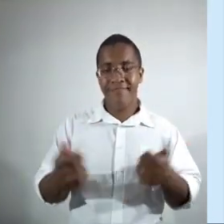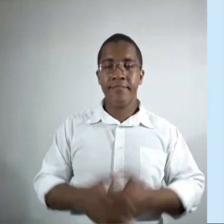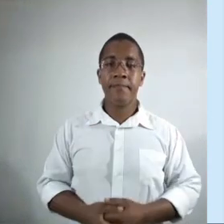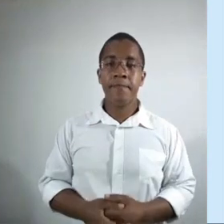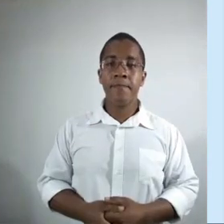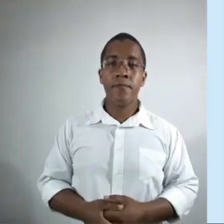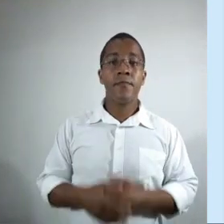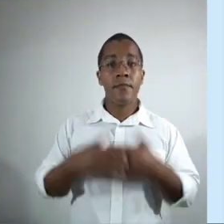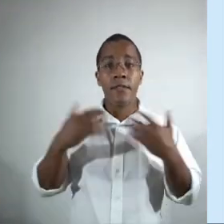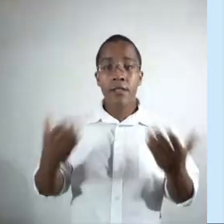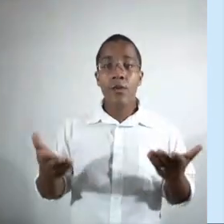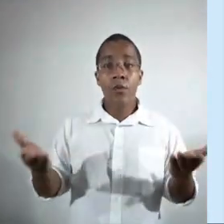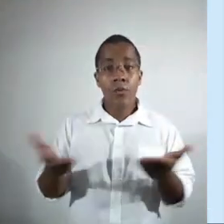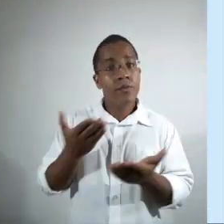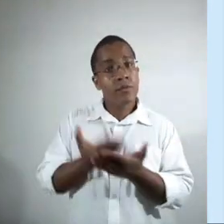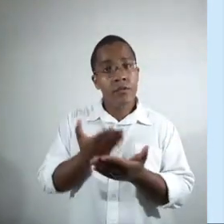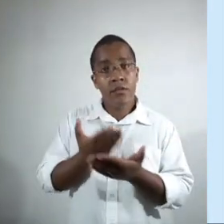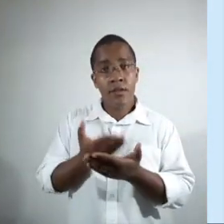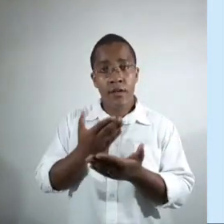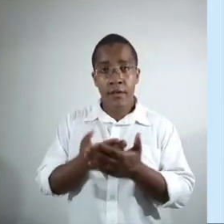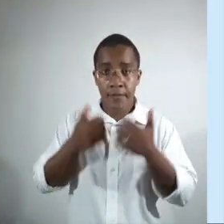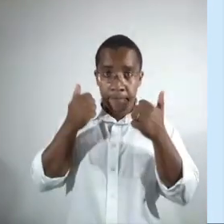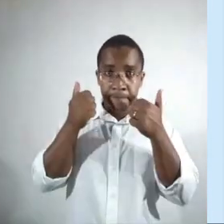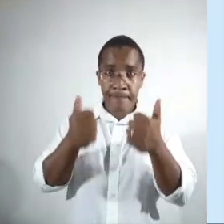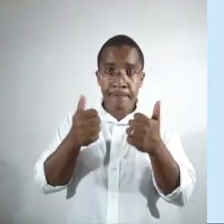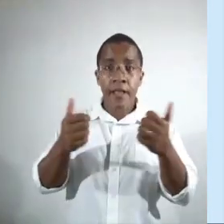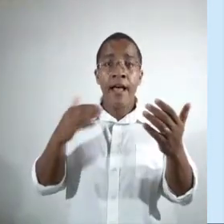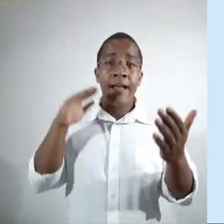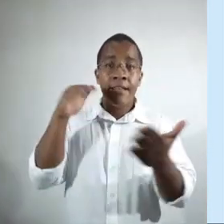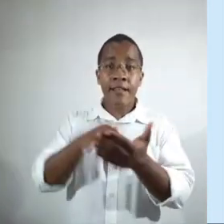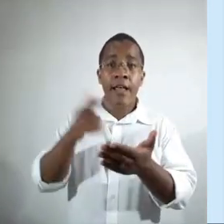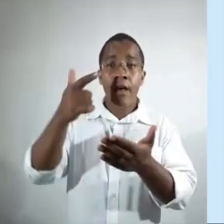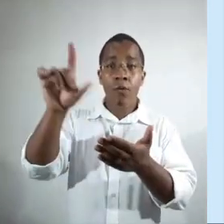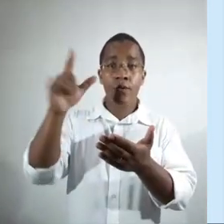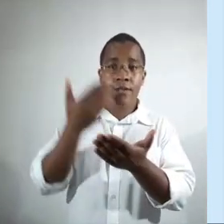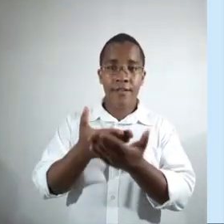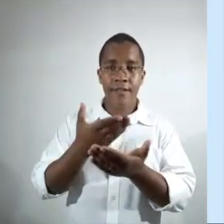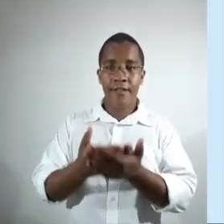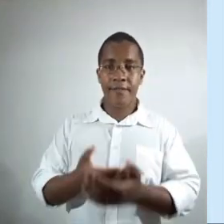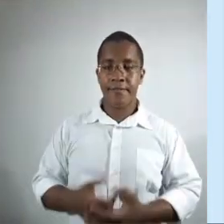diferenciadas. Então, pessoal, essa é a nossa aula de hoje e até um outro momento.